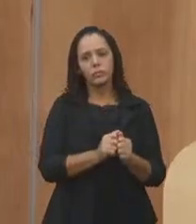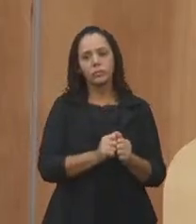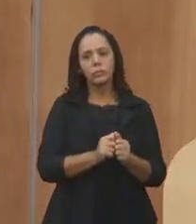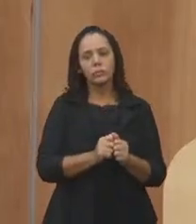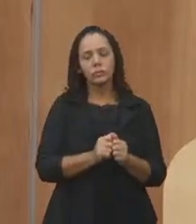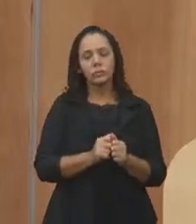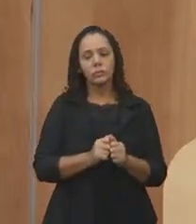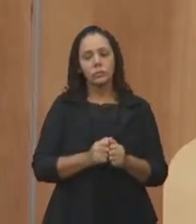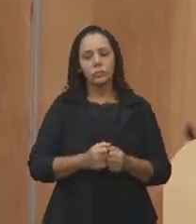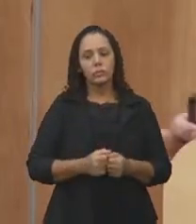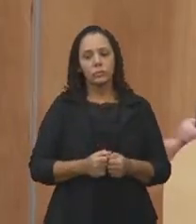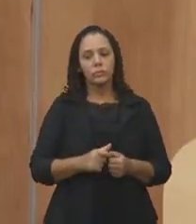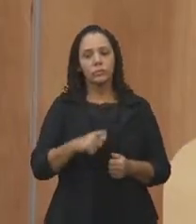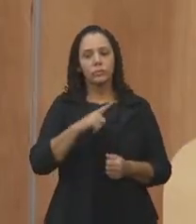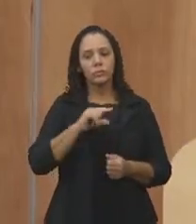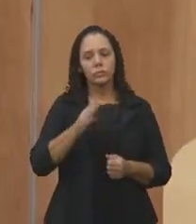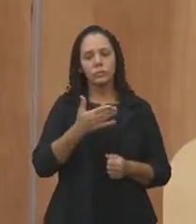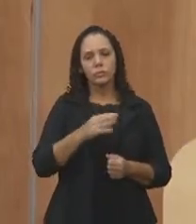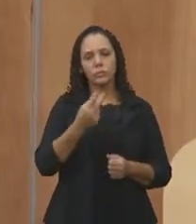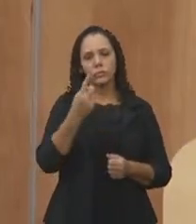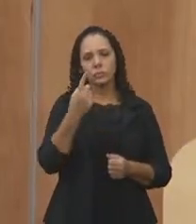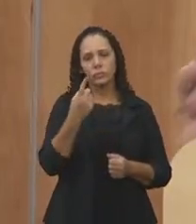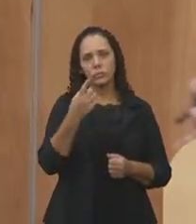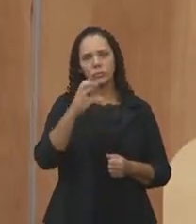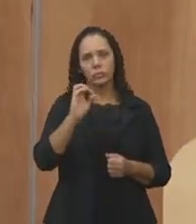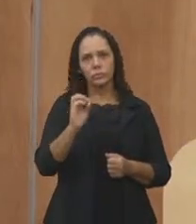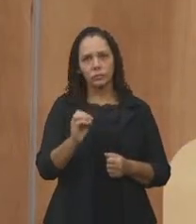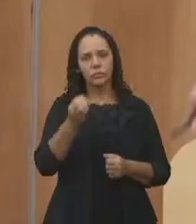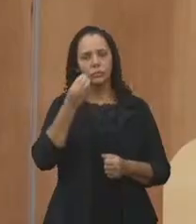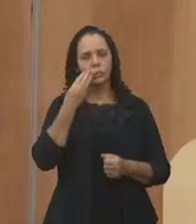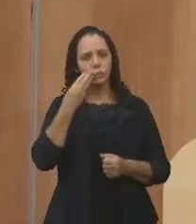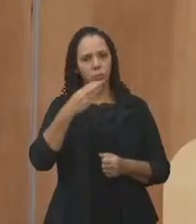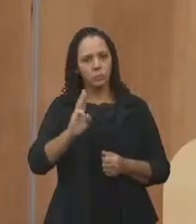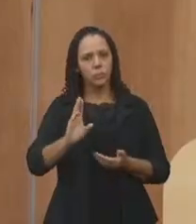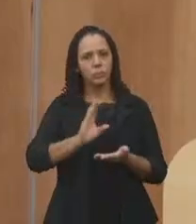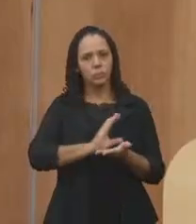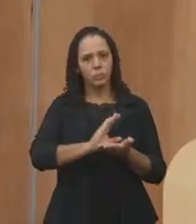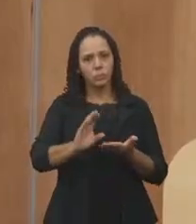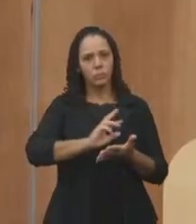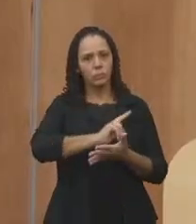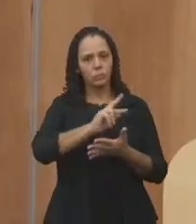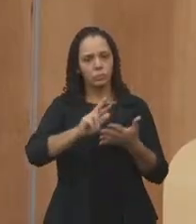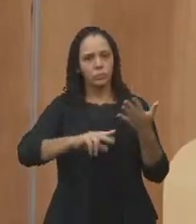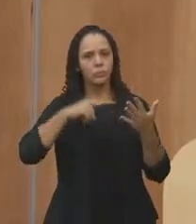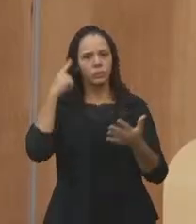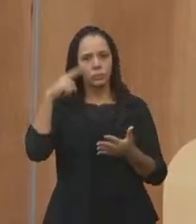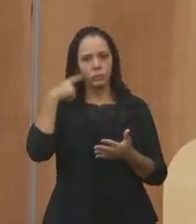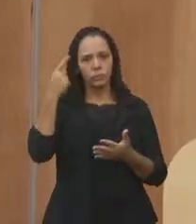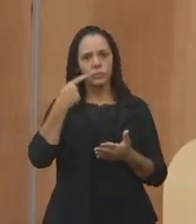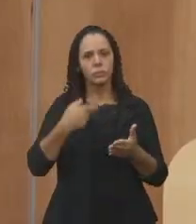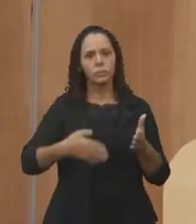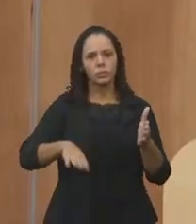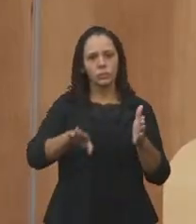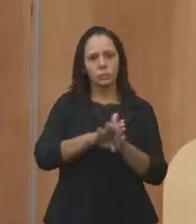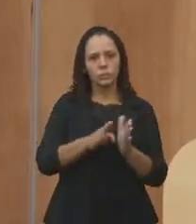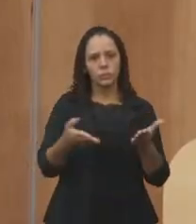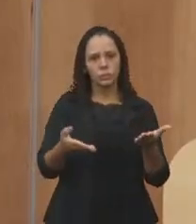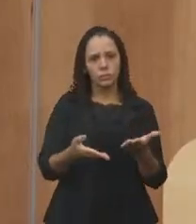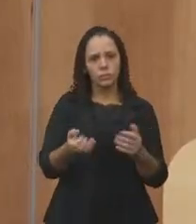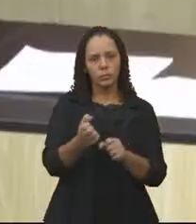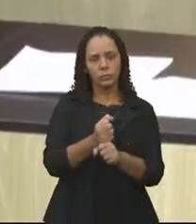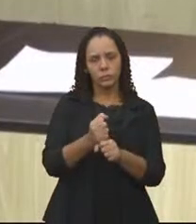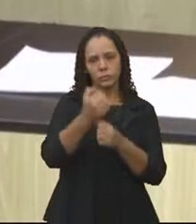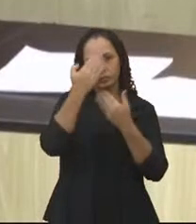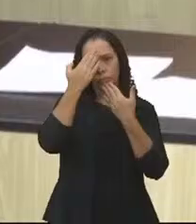prospecção, e temos em torno de 10 milhões de emendas de inúmeros deputados previstas para chegar no município ainda esse ano.